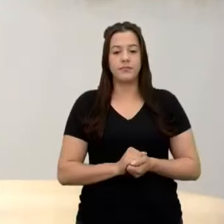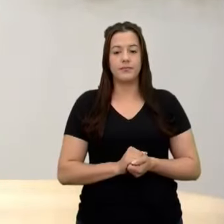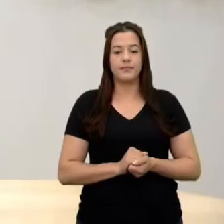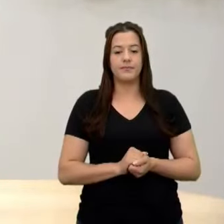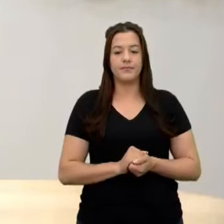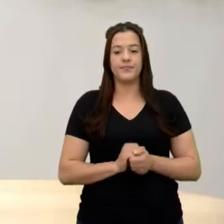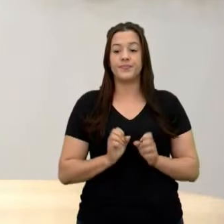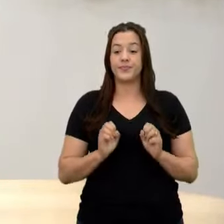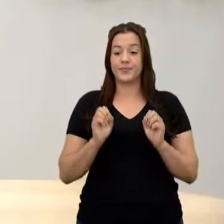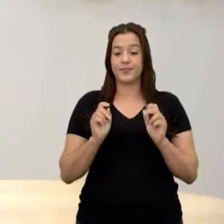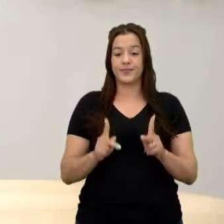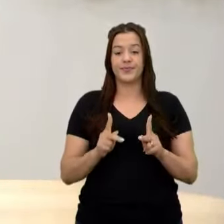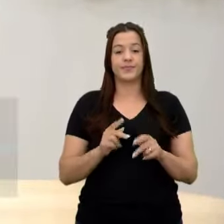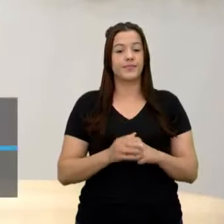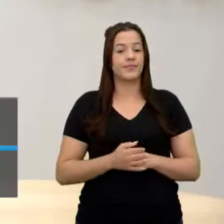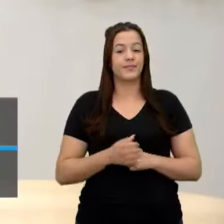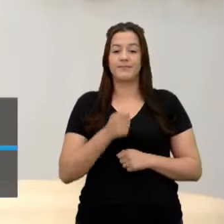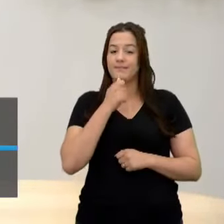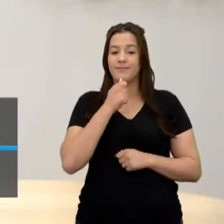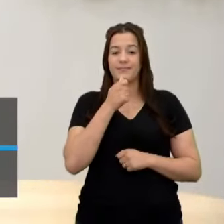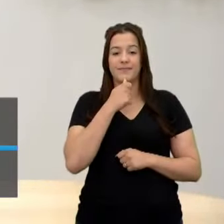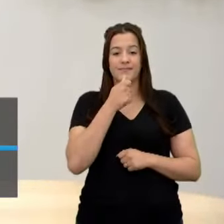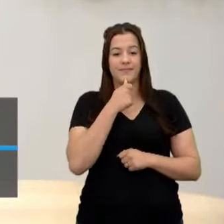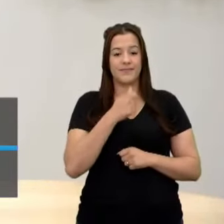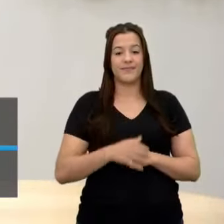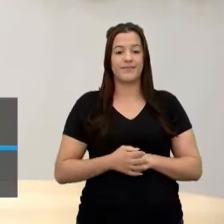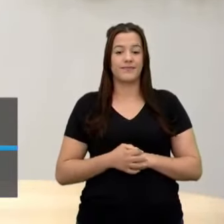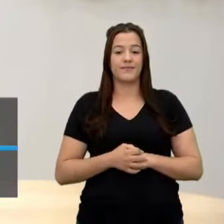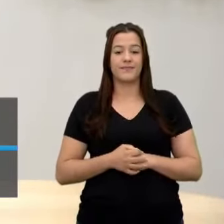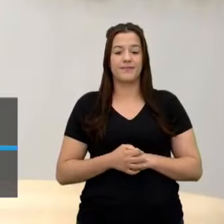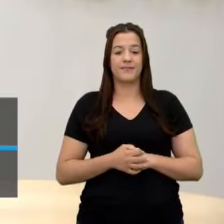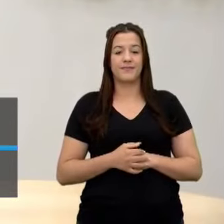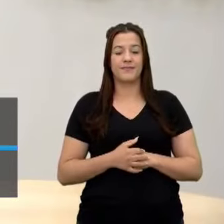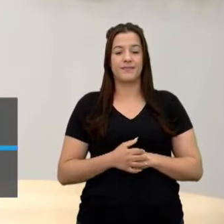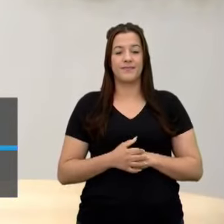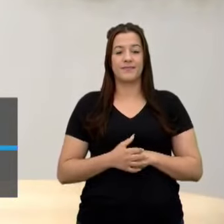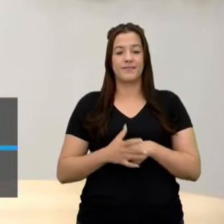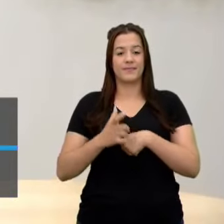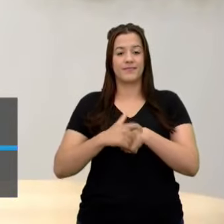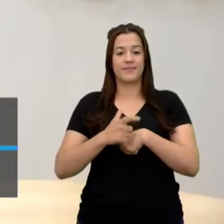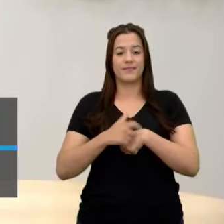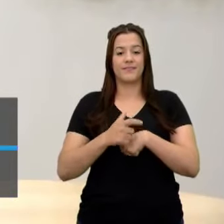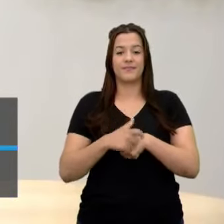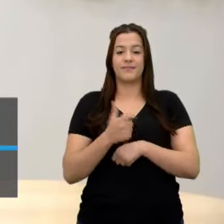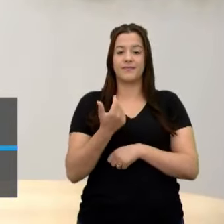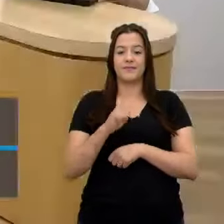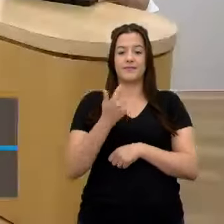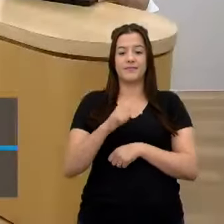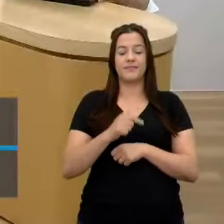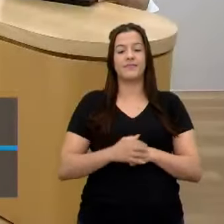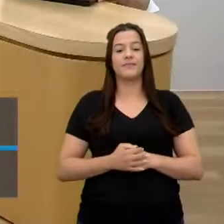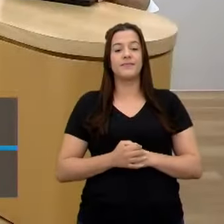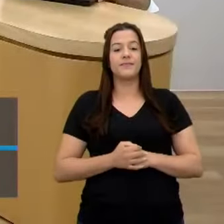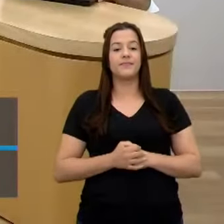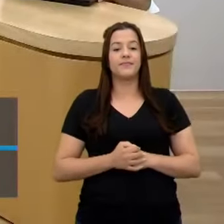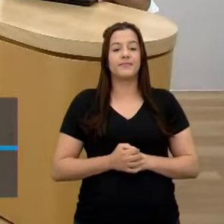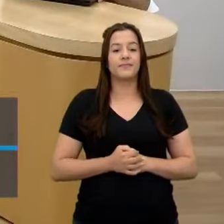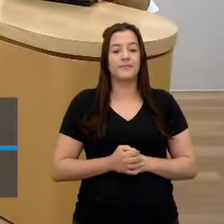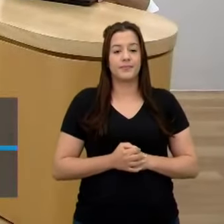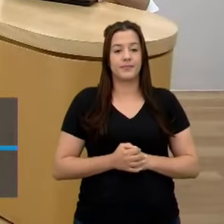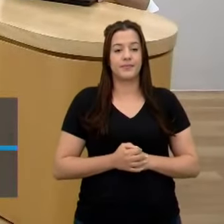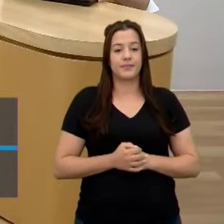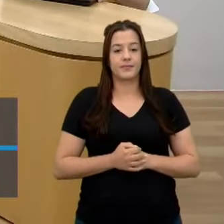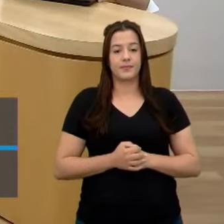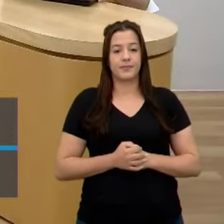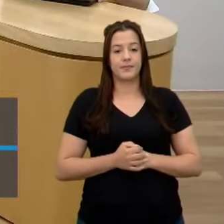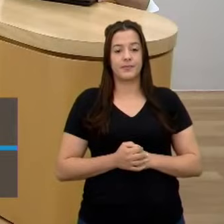Ok, João. No time, Ed. No time. People haven't heard about the planets. Yes, they know nothing about the